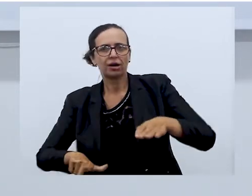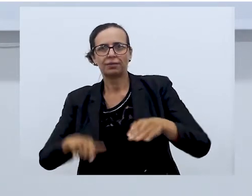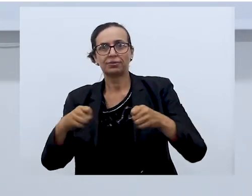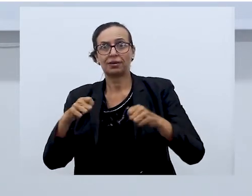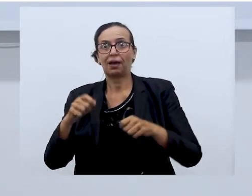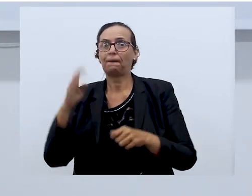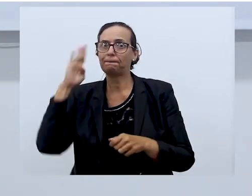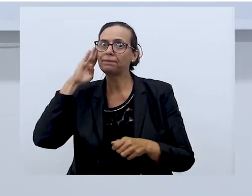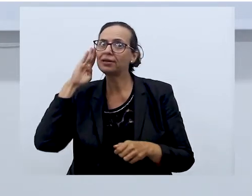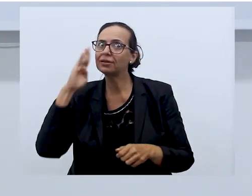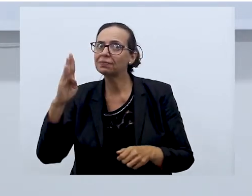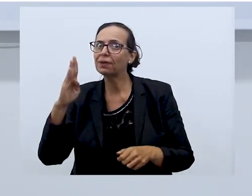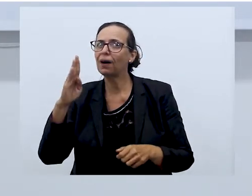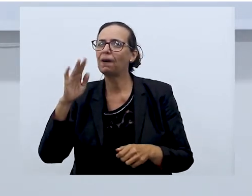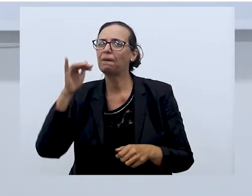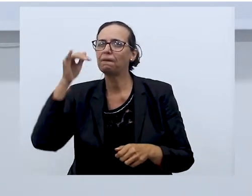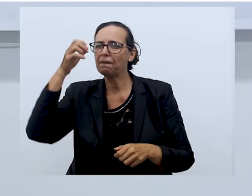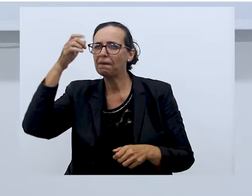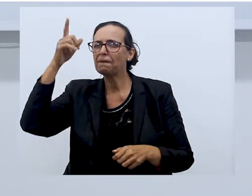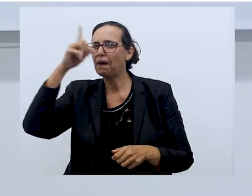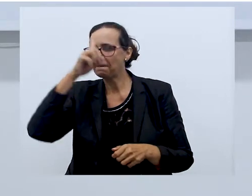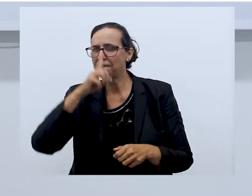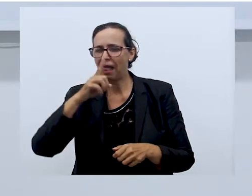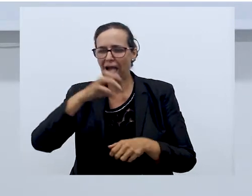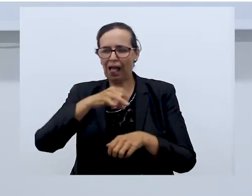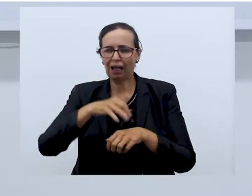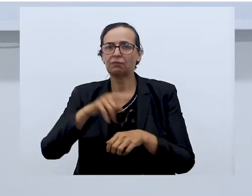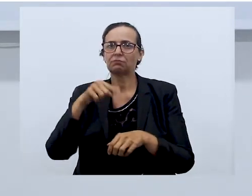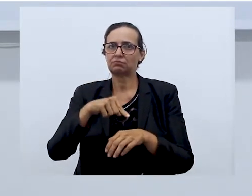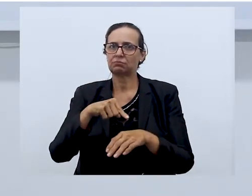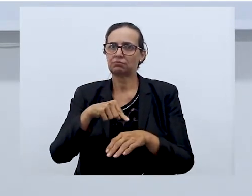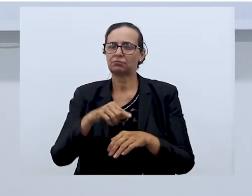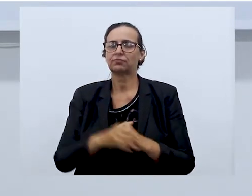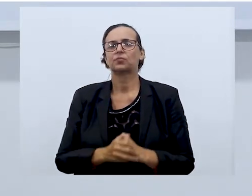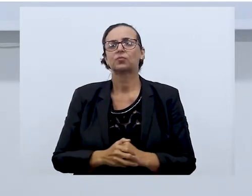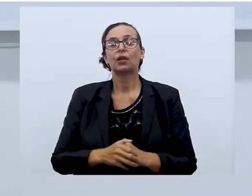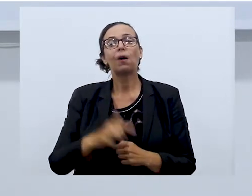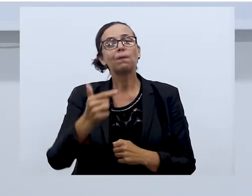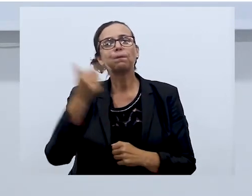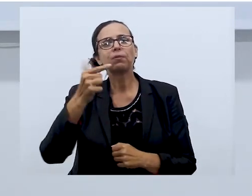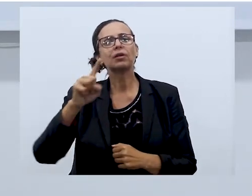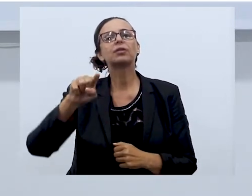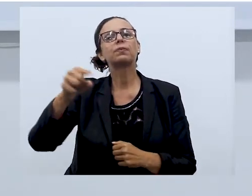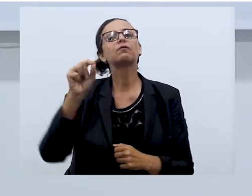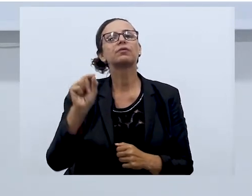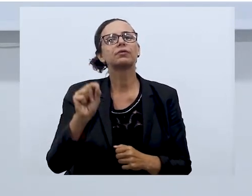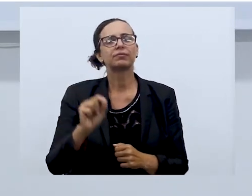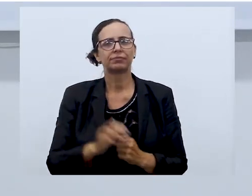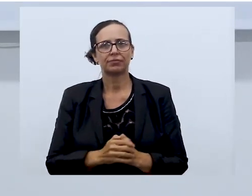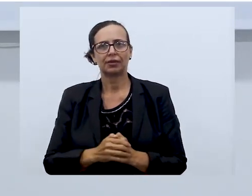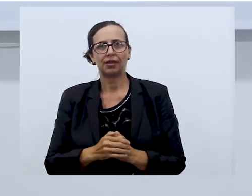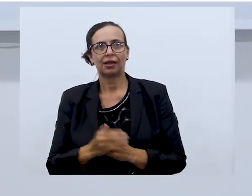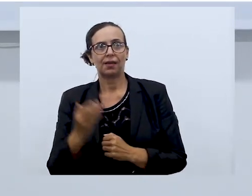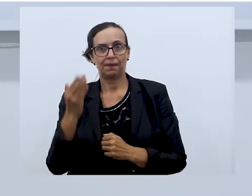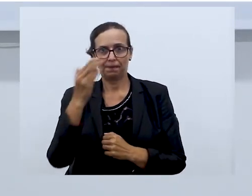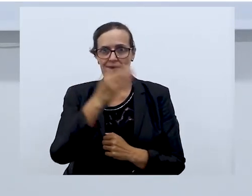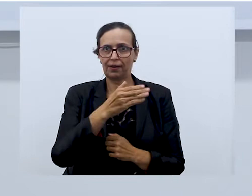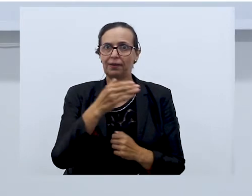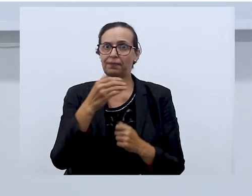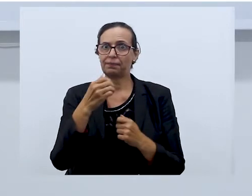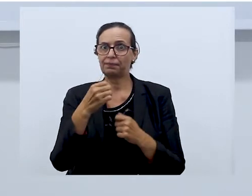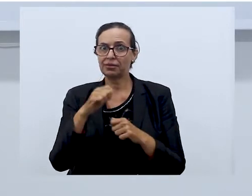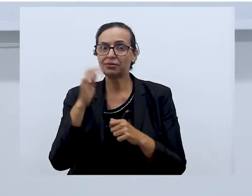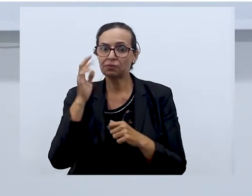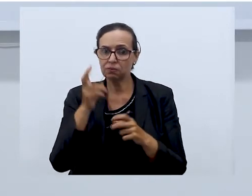animal, que é o principal contaminante do local e pode causar infecção. A segunda coisa a fazer, além de identificar o animal,